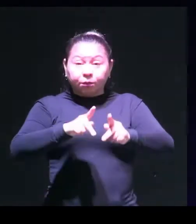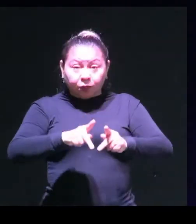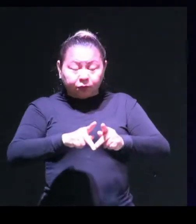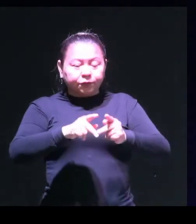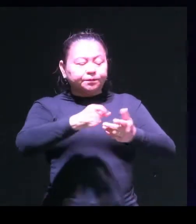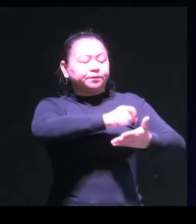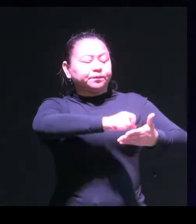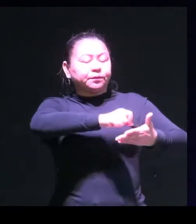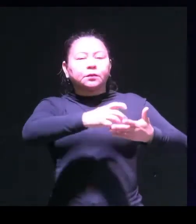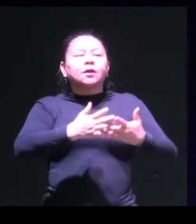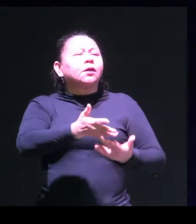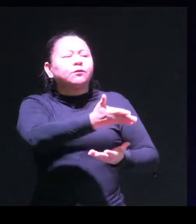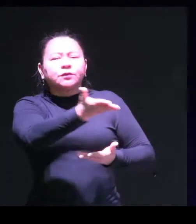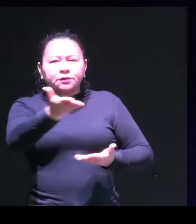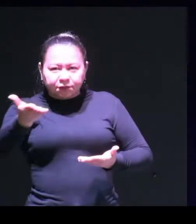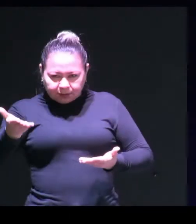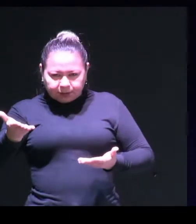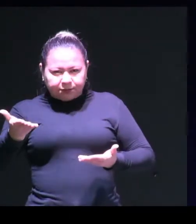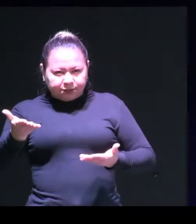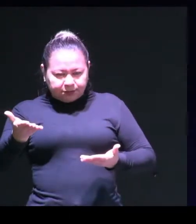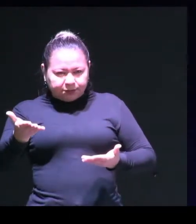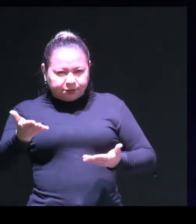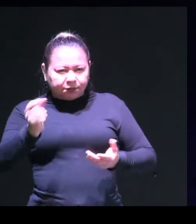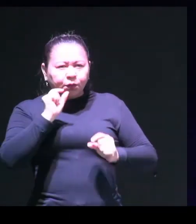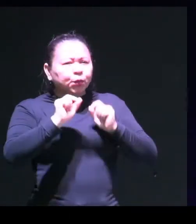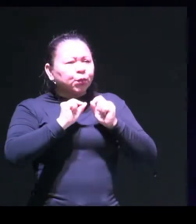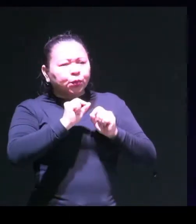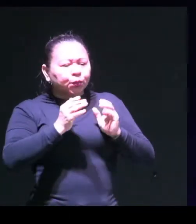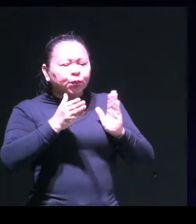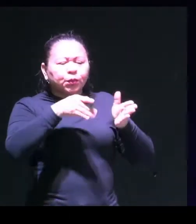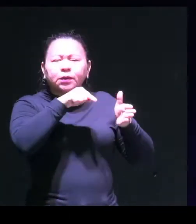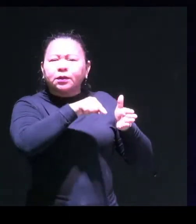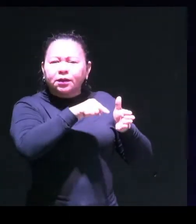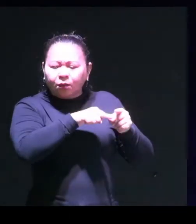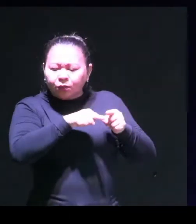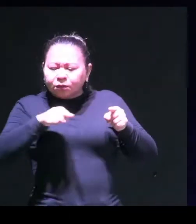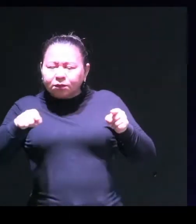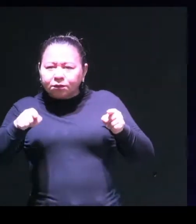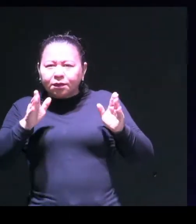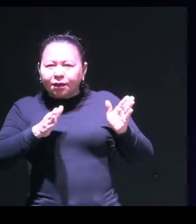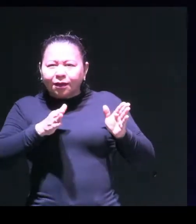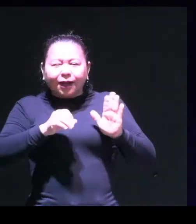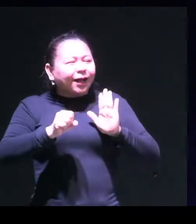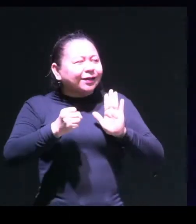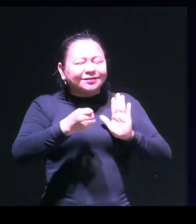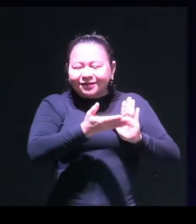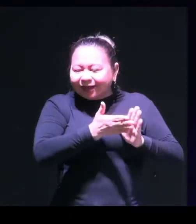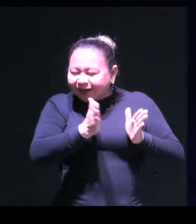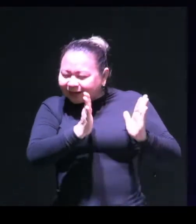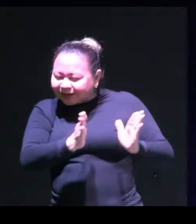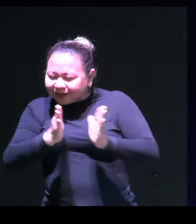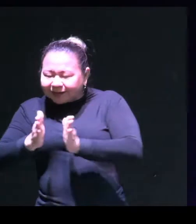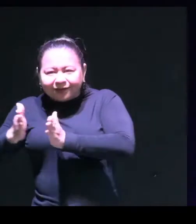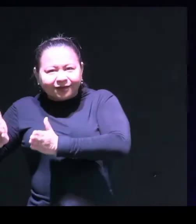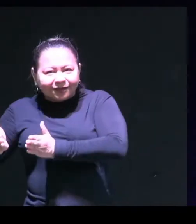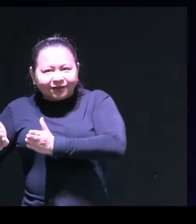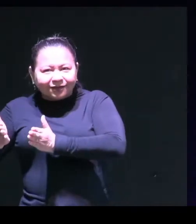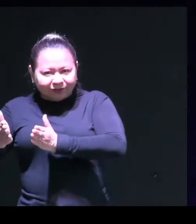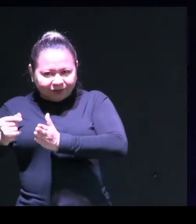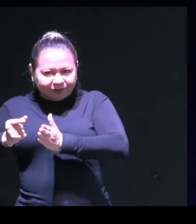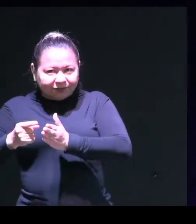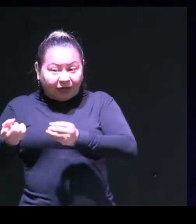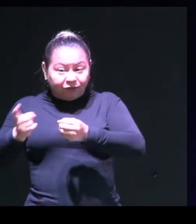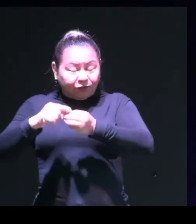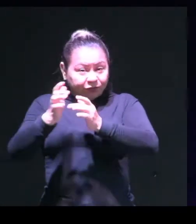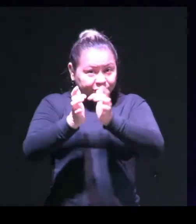assunto, ele diz: irmãos, no que se refere aos tempos e às épocas da volta de